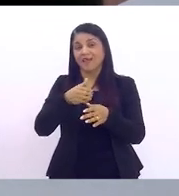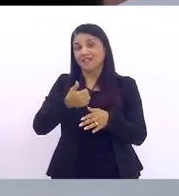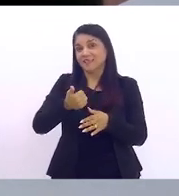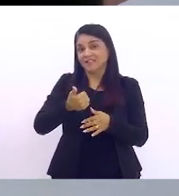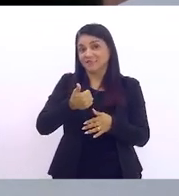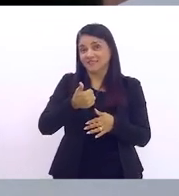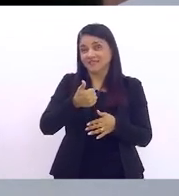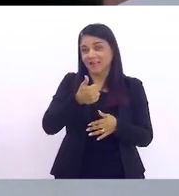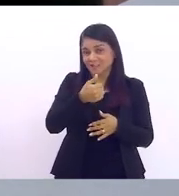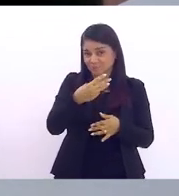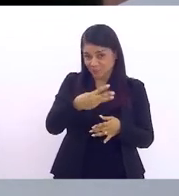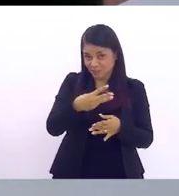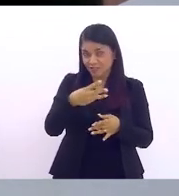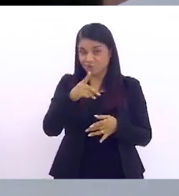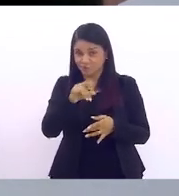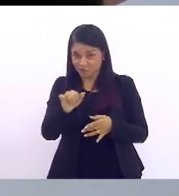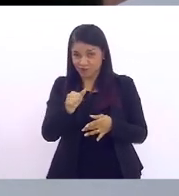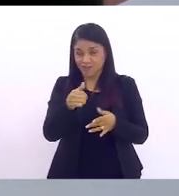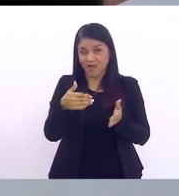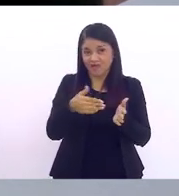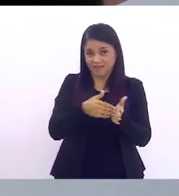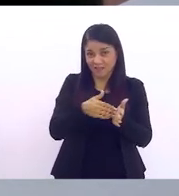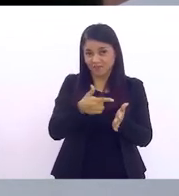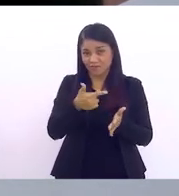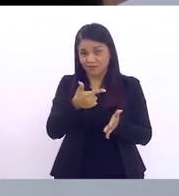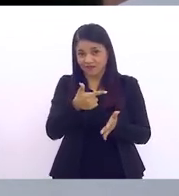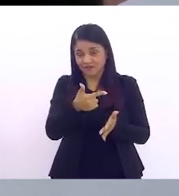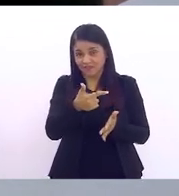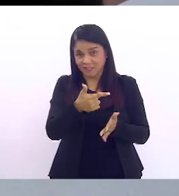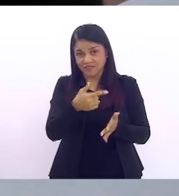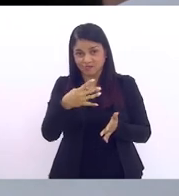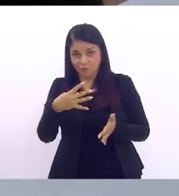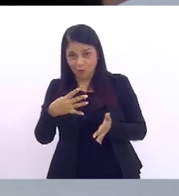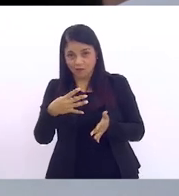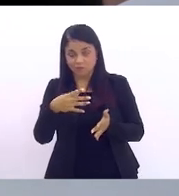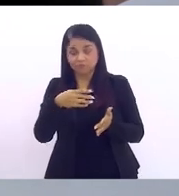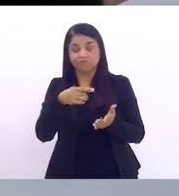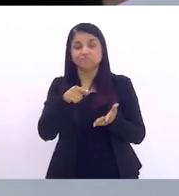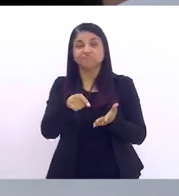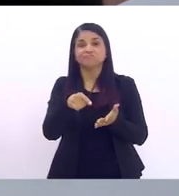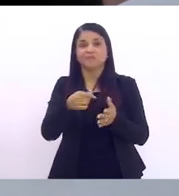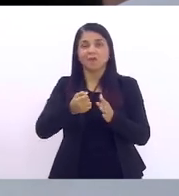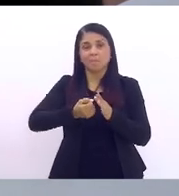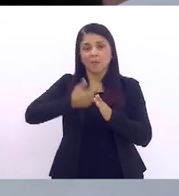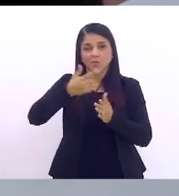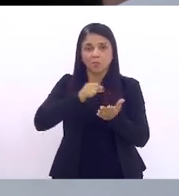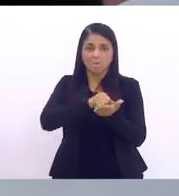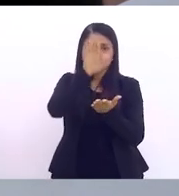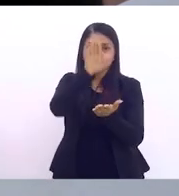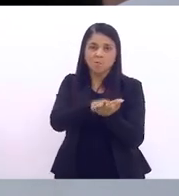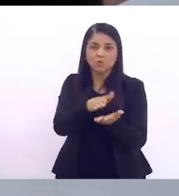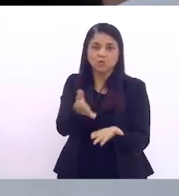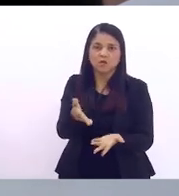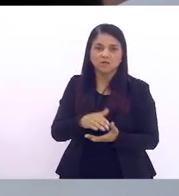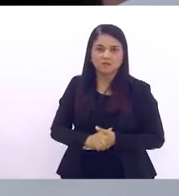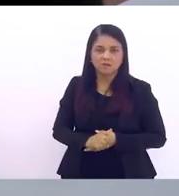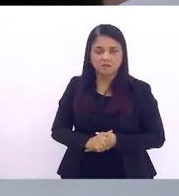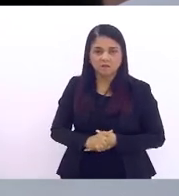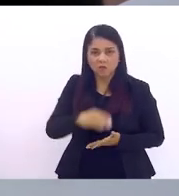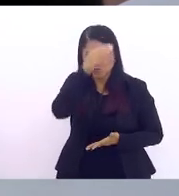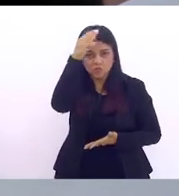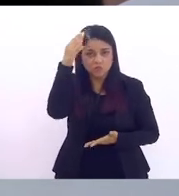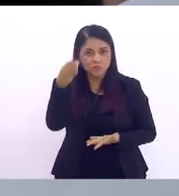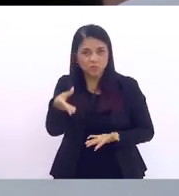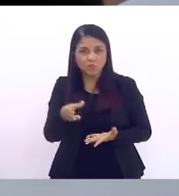multa naquele cidadão naquele contribuinte naquele motorista e o pior não é